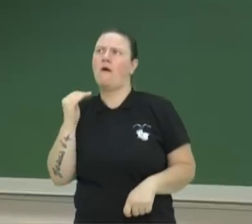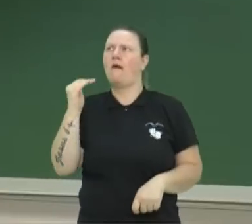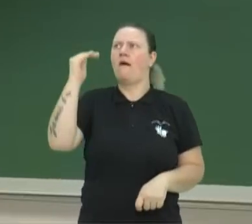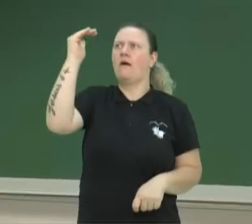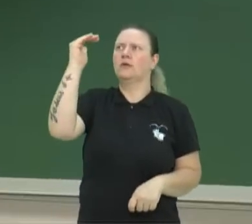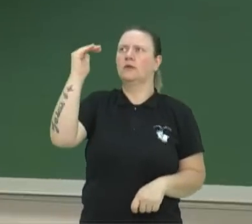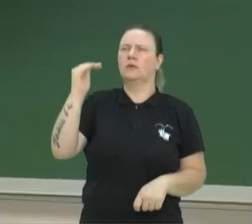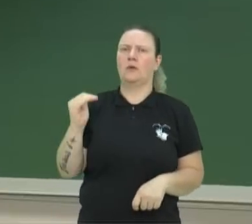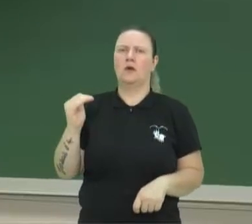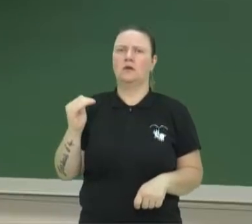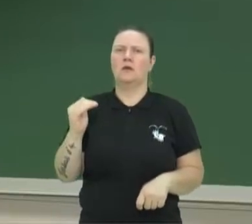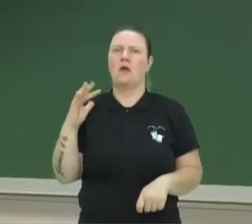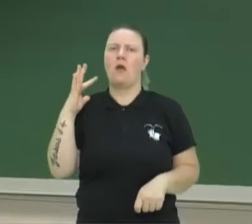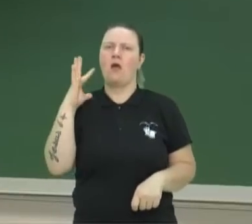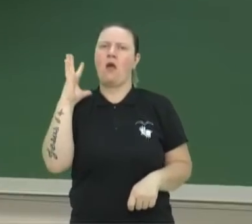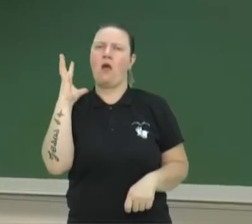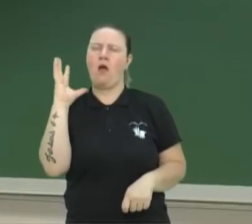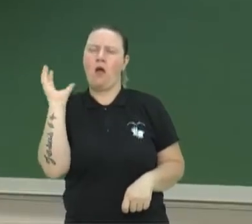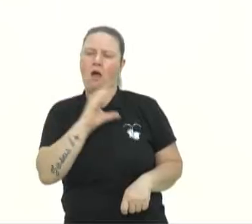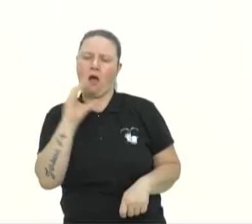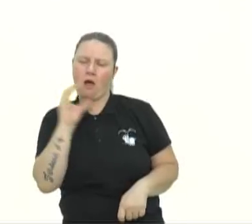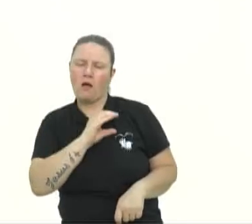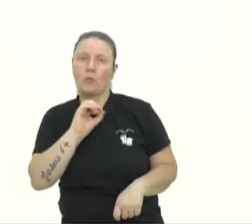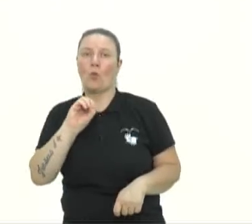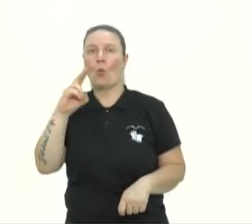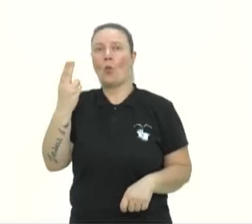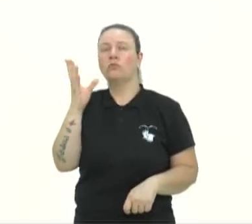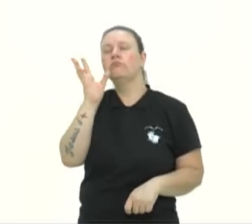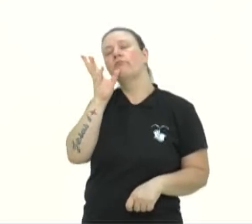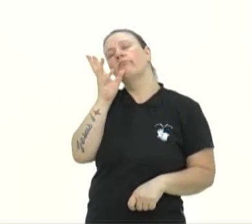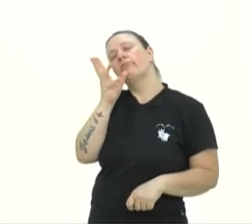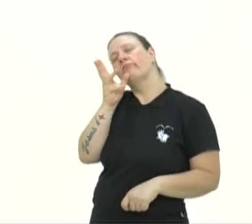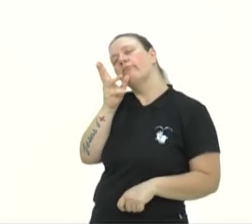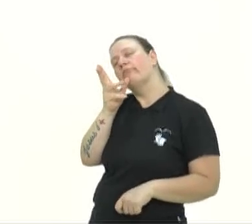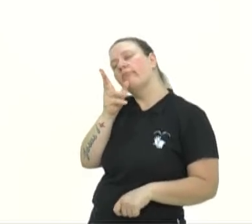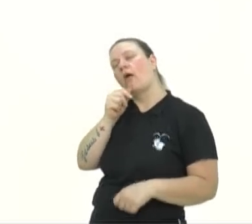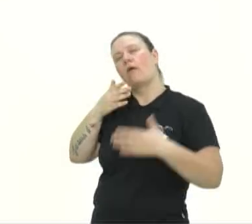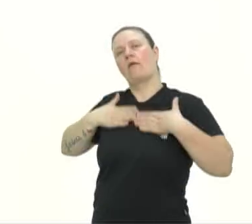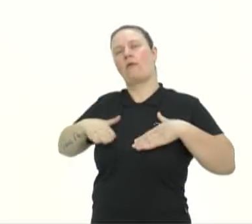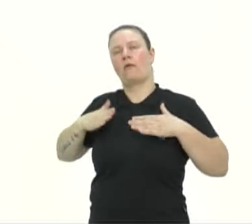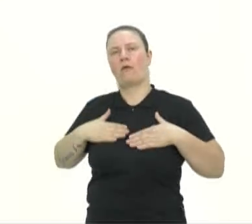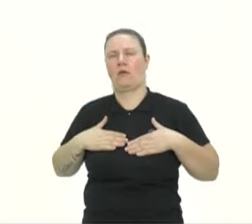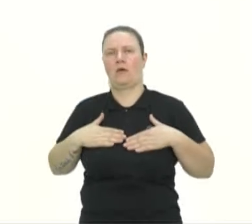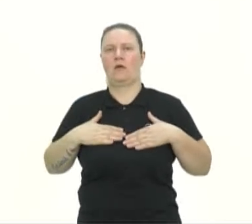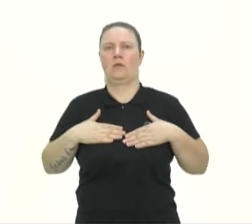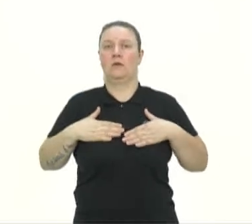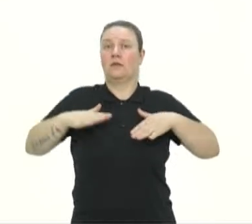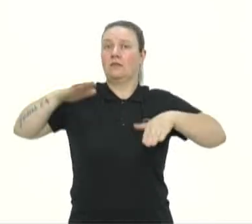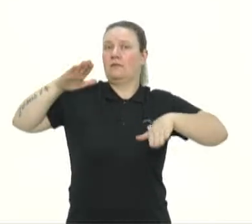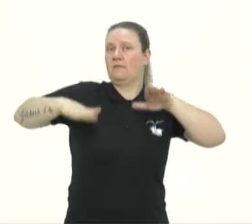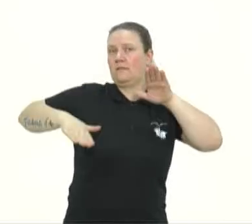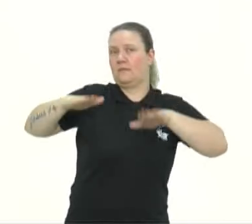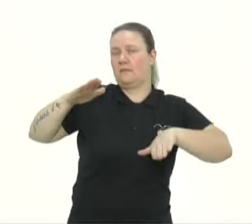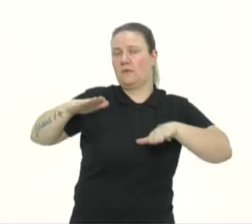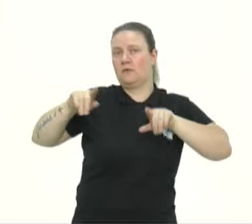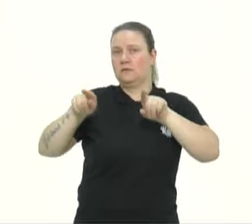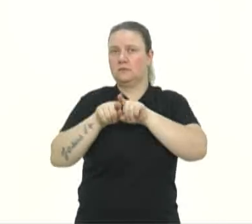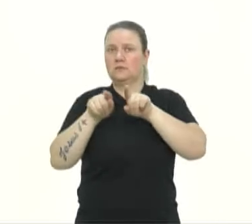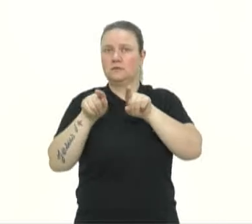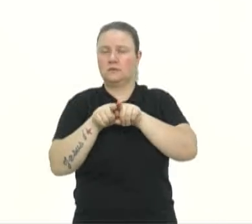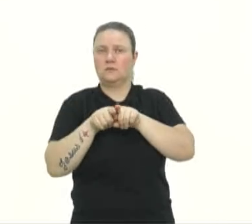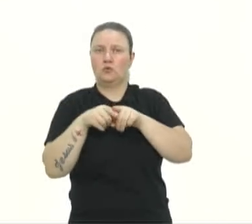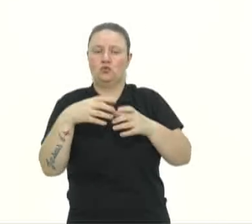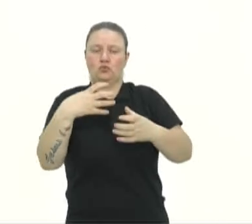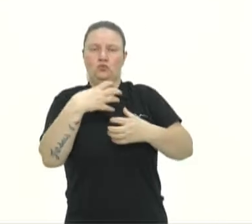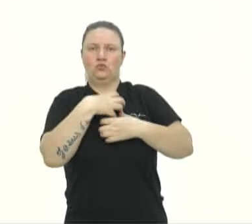e velocidade de pronúncia. E faz pausas que enfatizam o que é dito, garantindo o